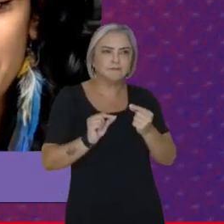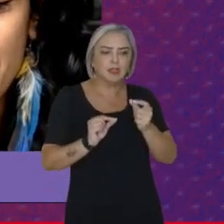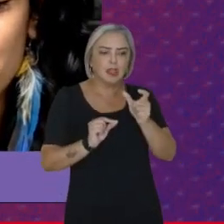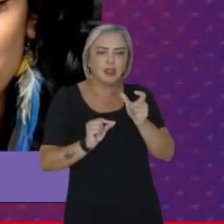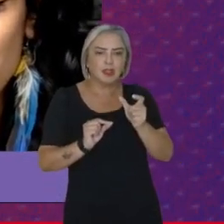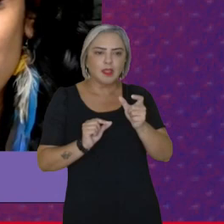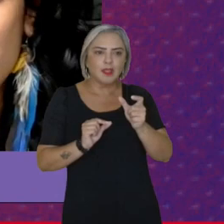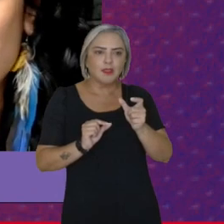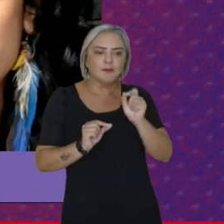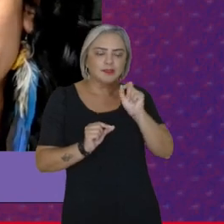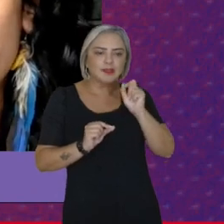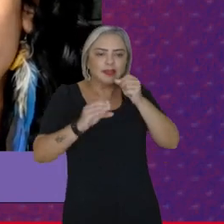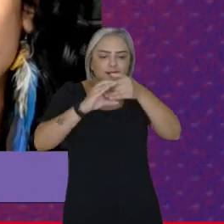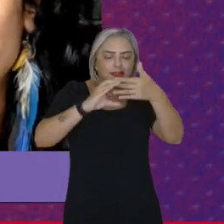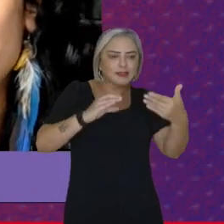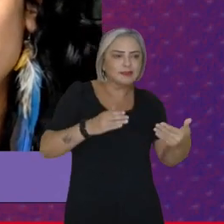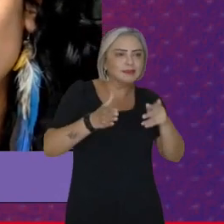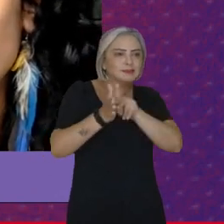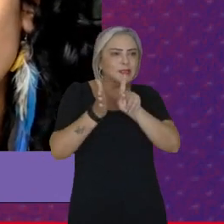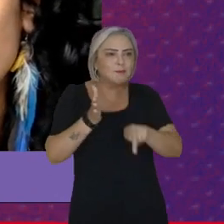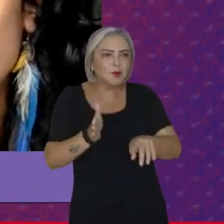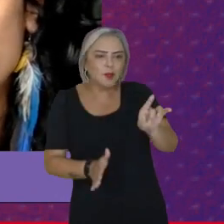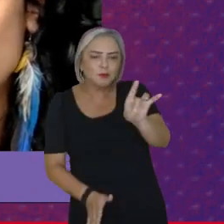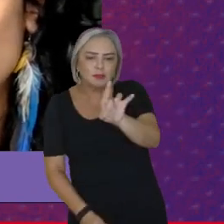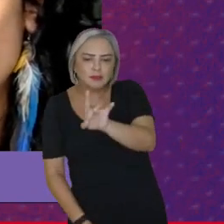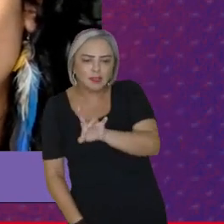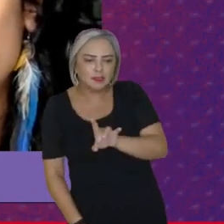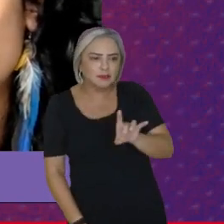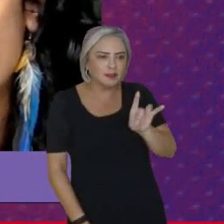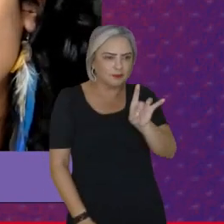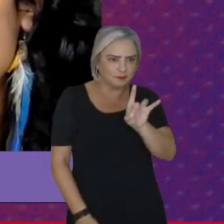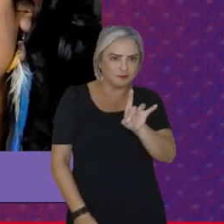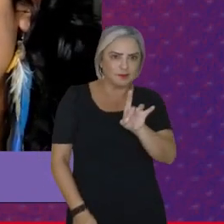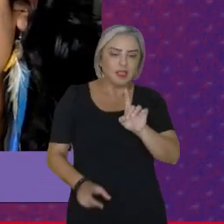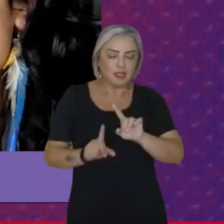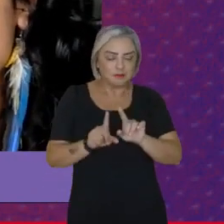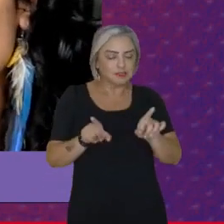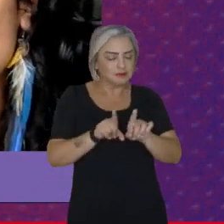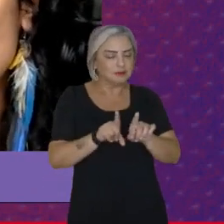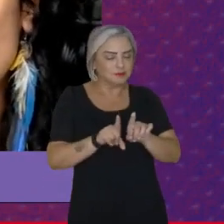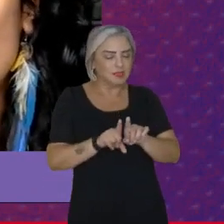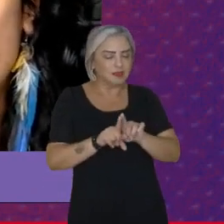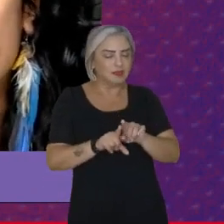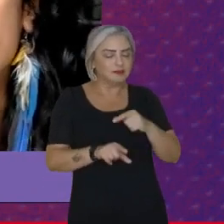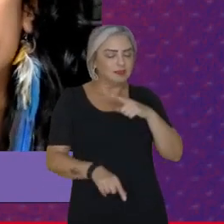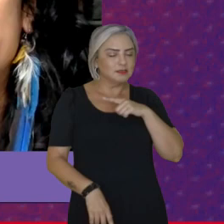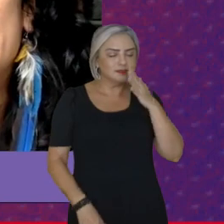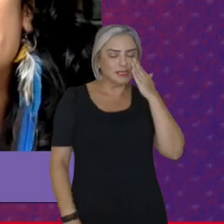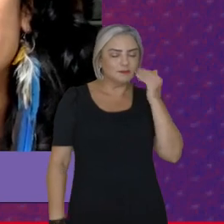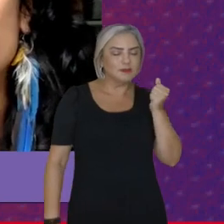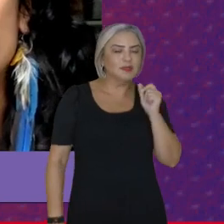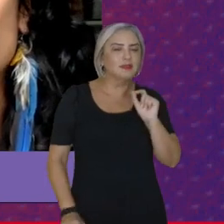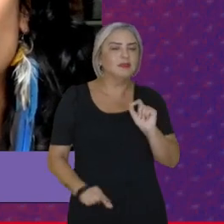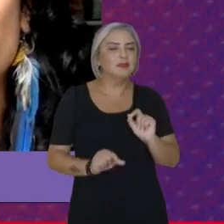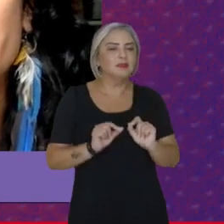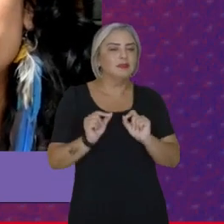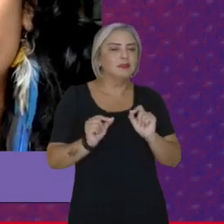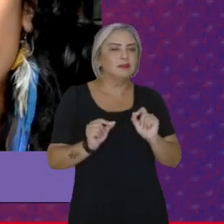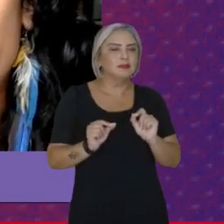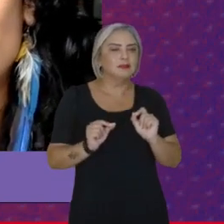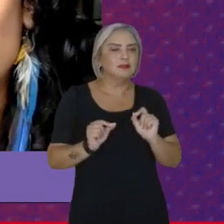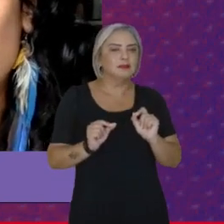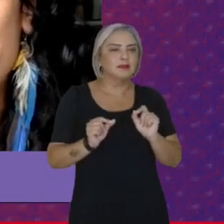sua singularidade, de ser considerada, que você, a Denise, trouxeram, mas também a questão da